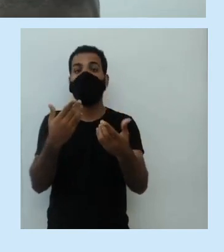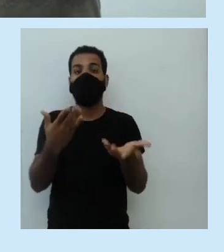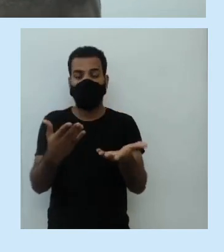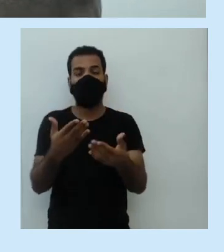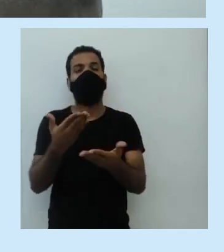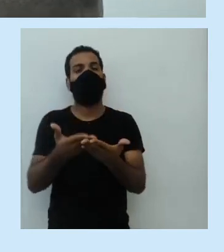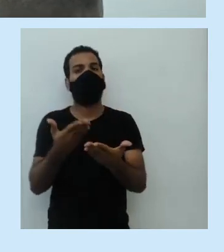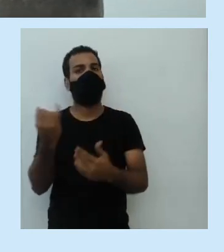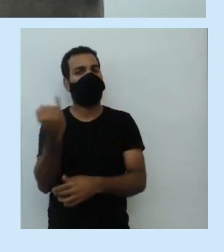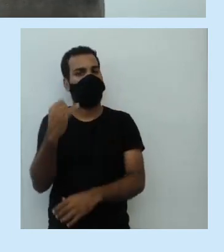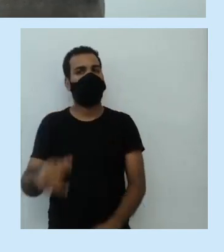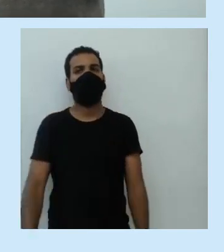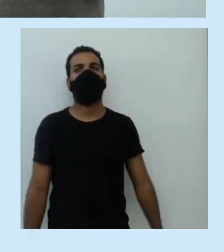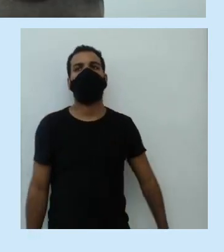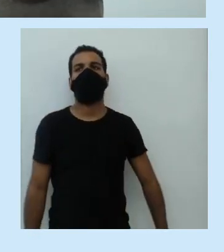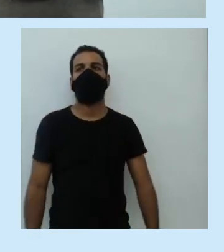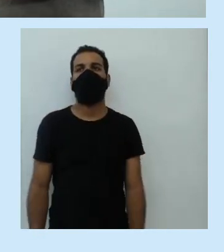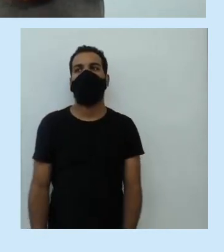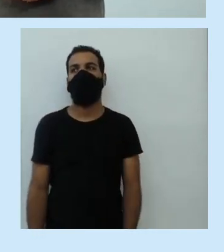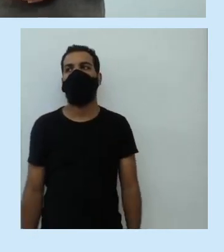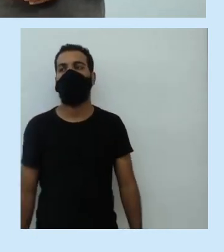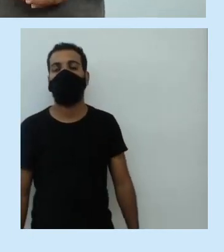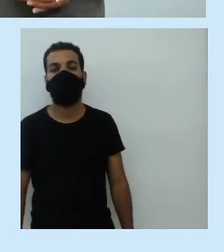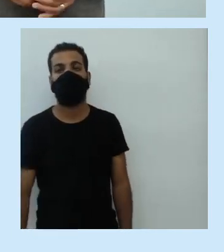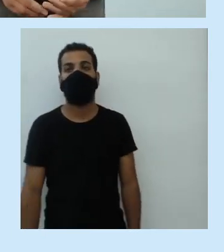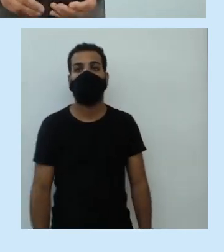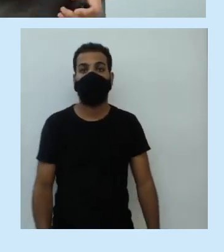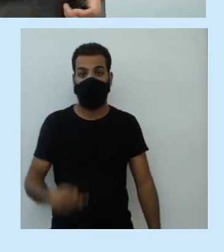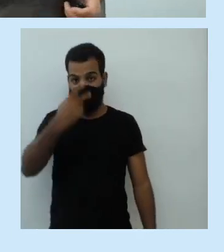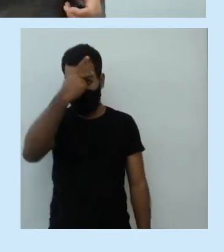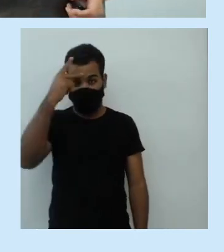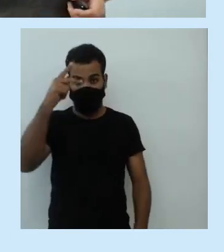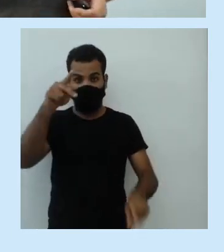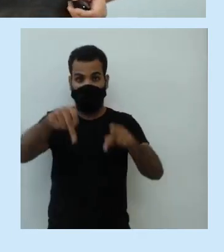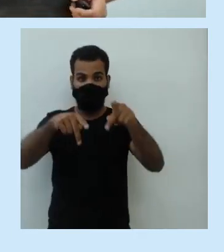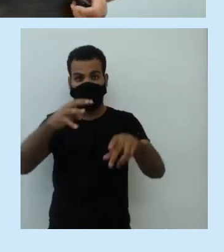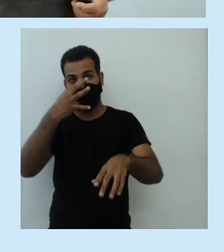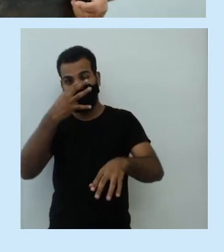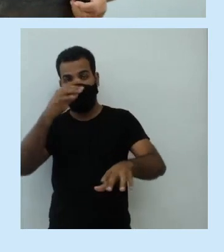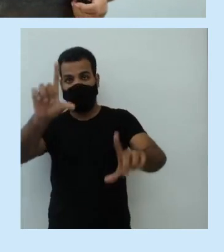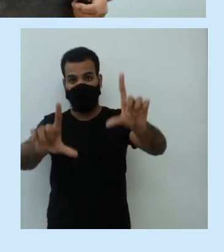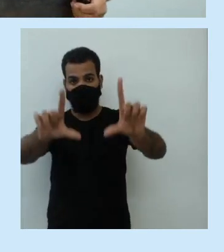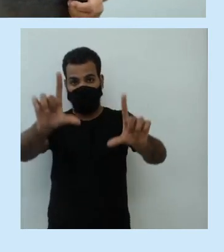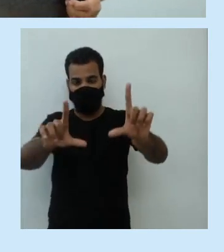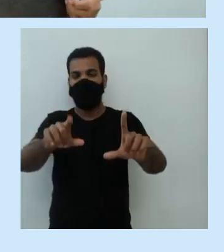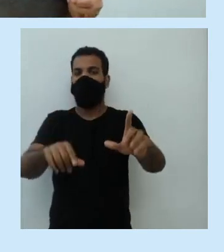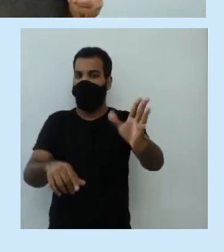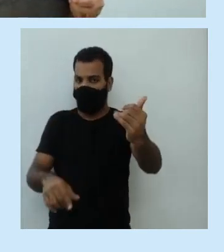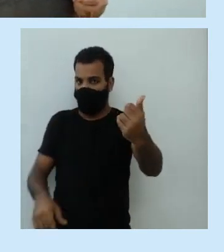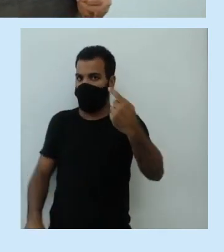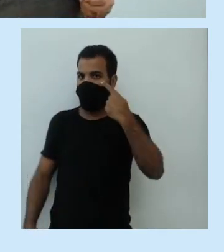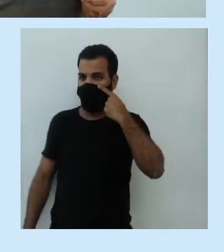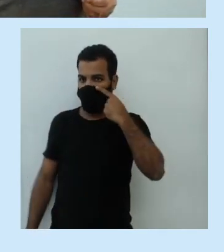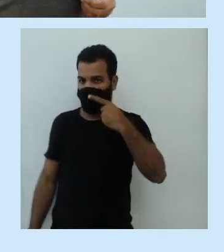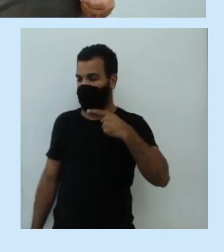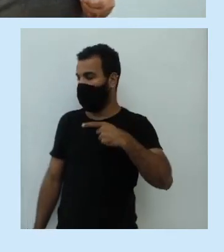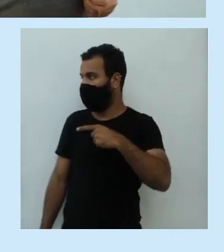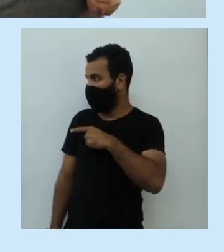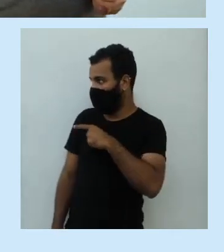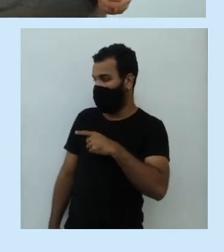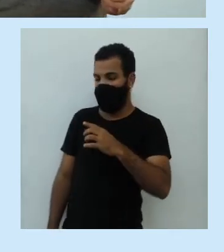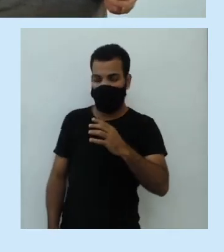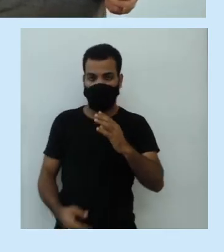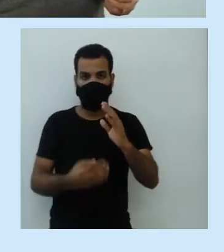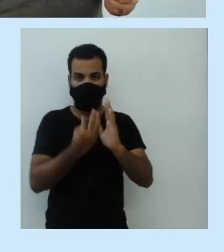é muito importante. O público que assiste TV, presta atenção aqui, olha aqui esse texto na